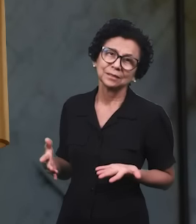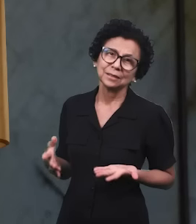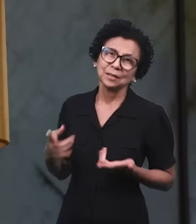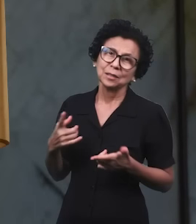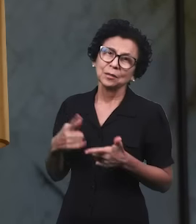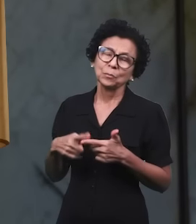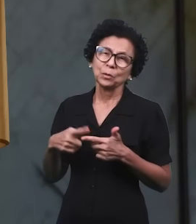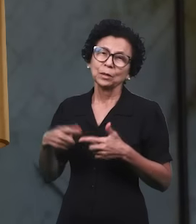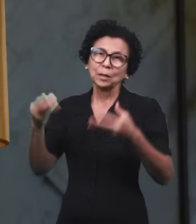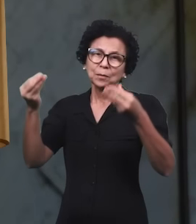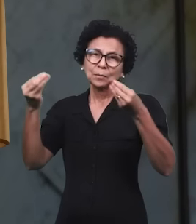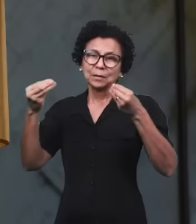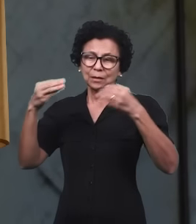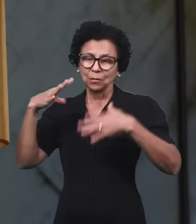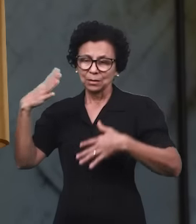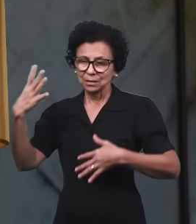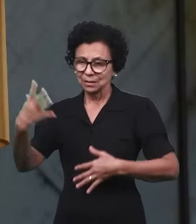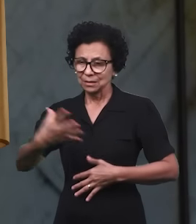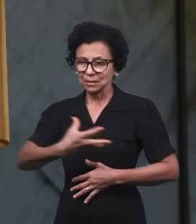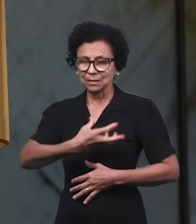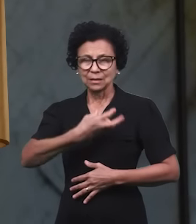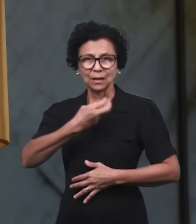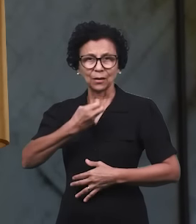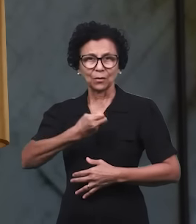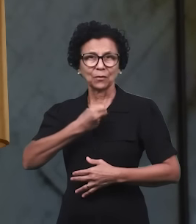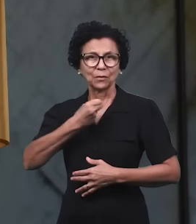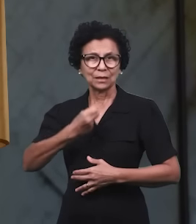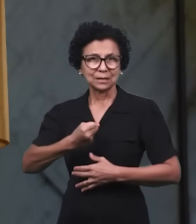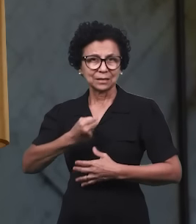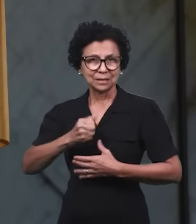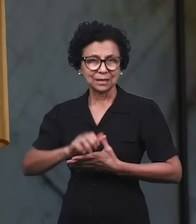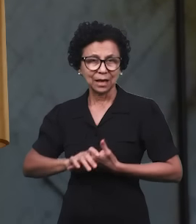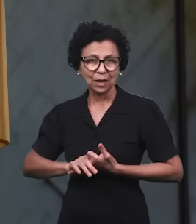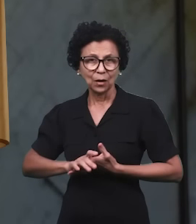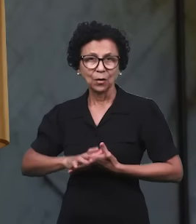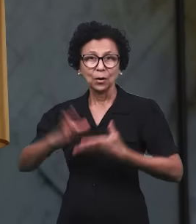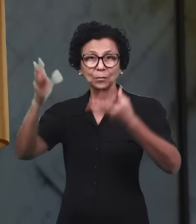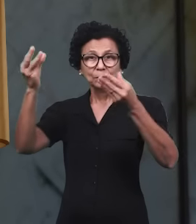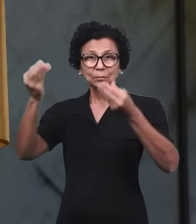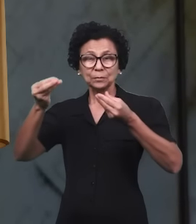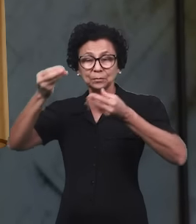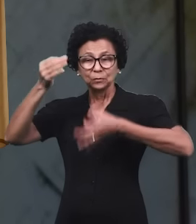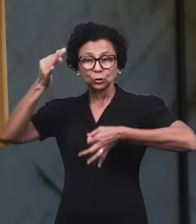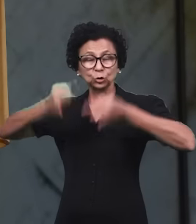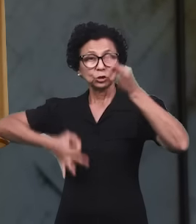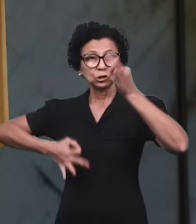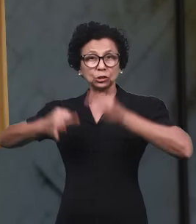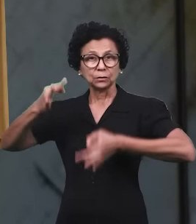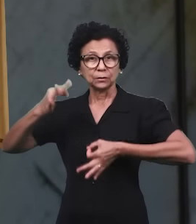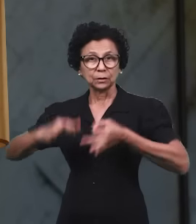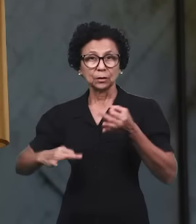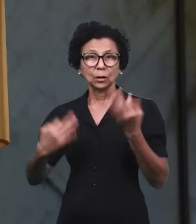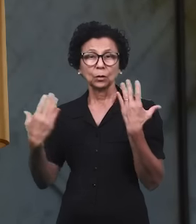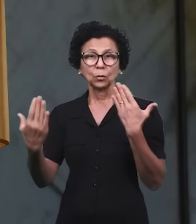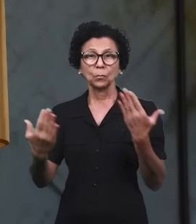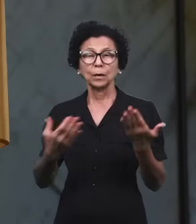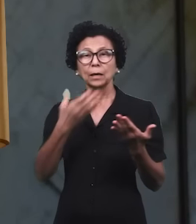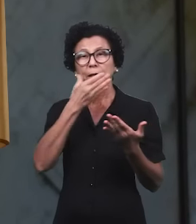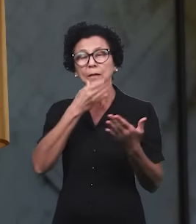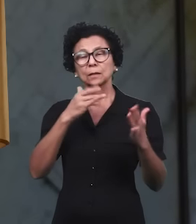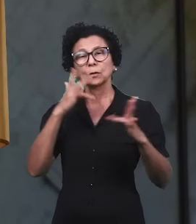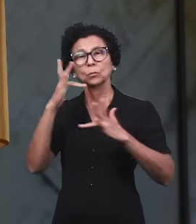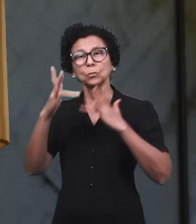com vestes de salvação, me cobriu com um manto de justiça, como um noivo com o